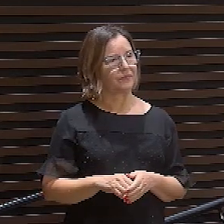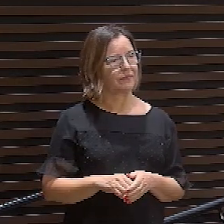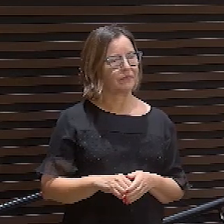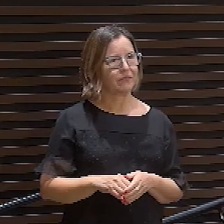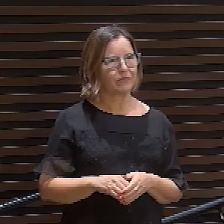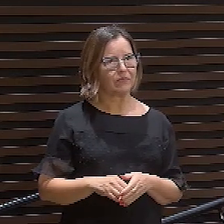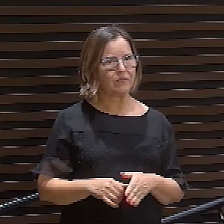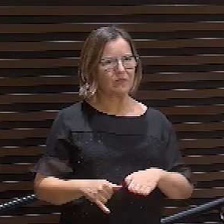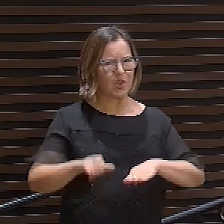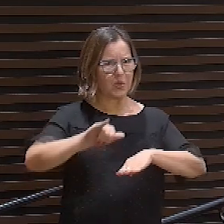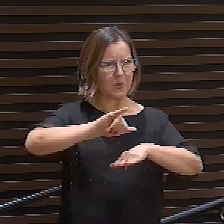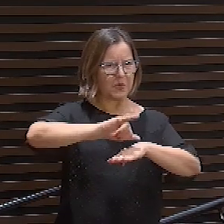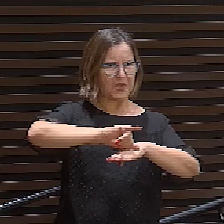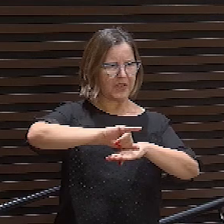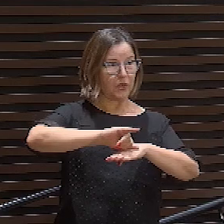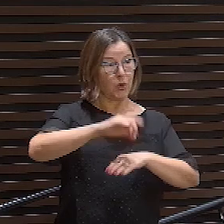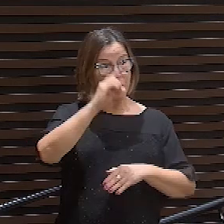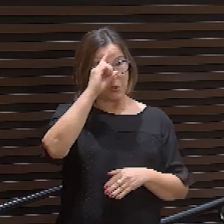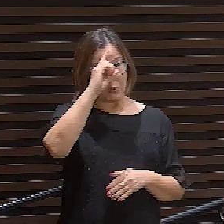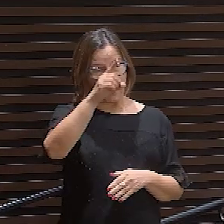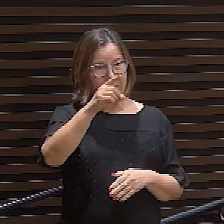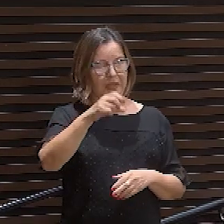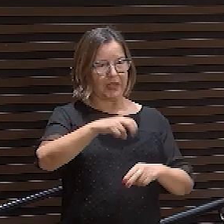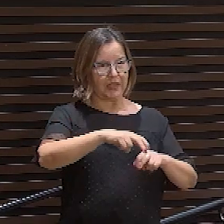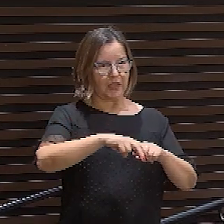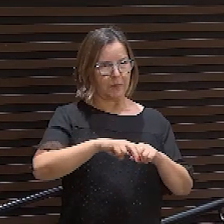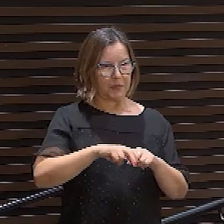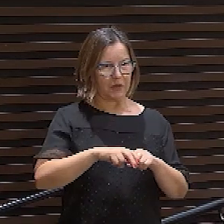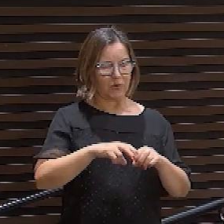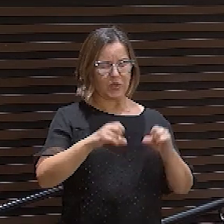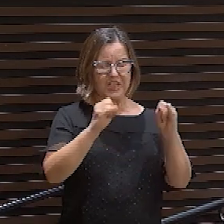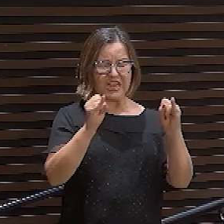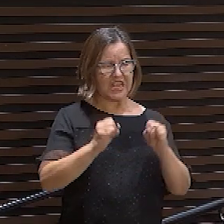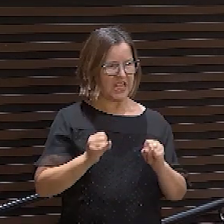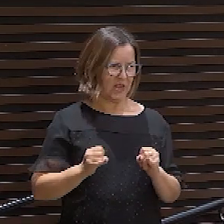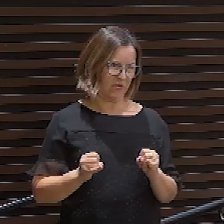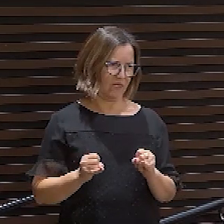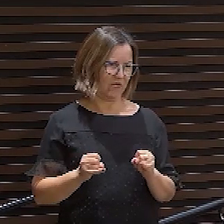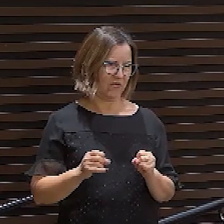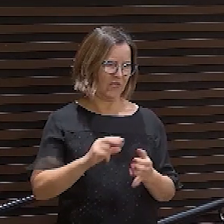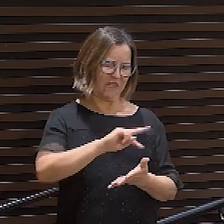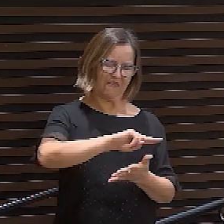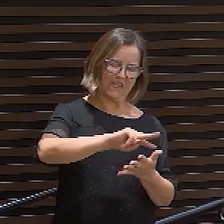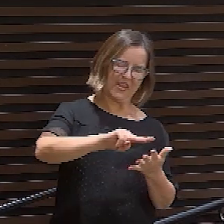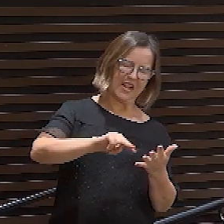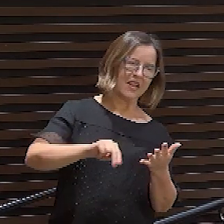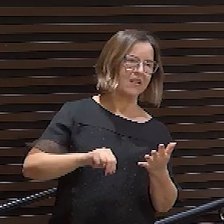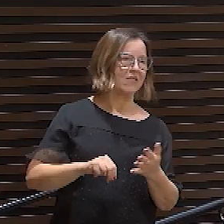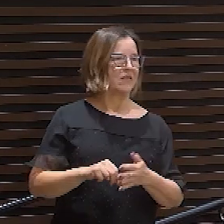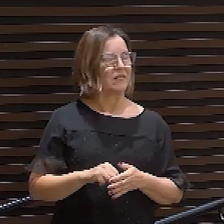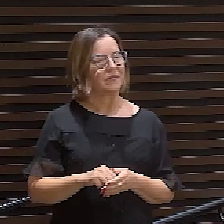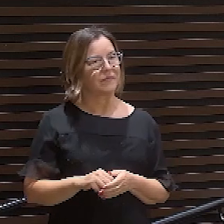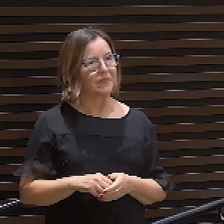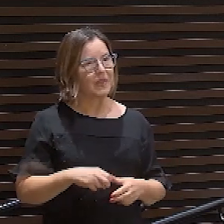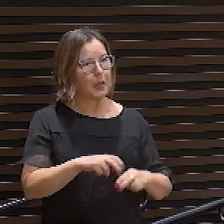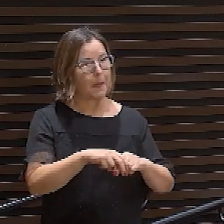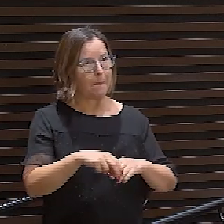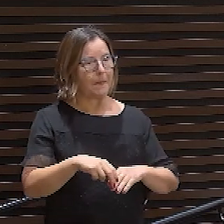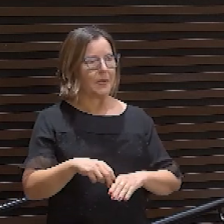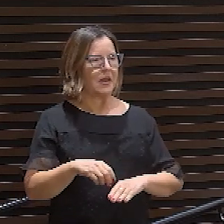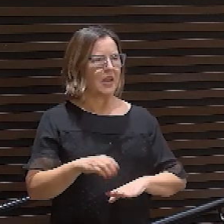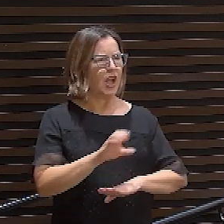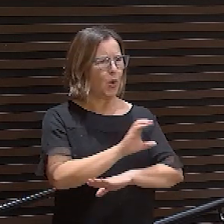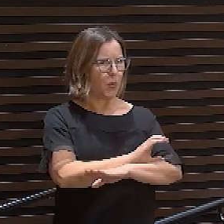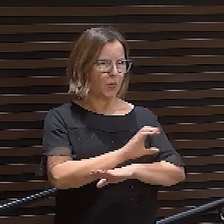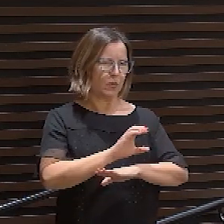totalmente dominado pelos ídolos e pela cultura